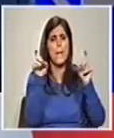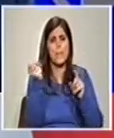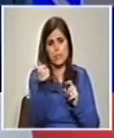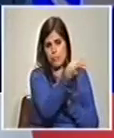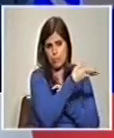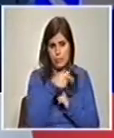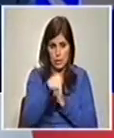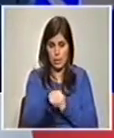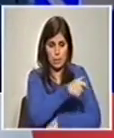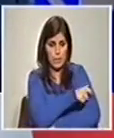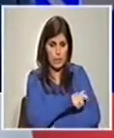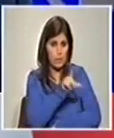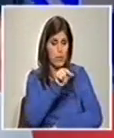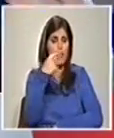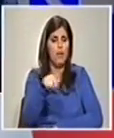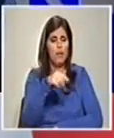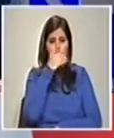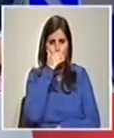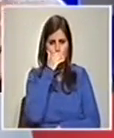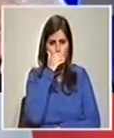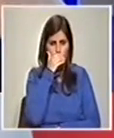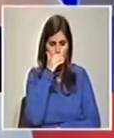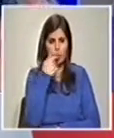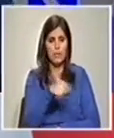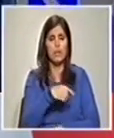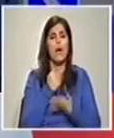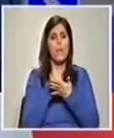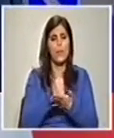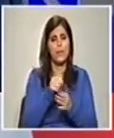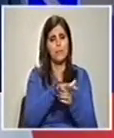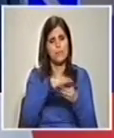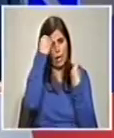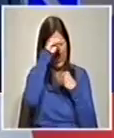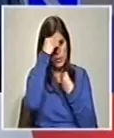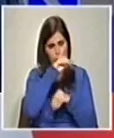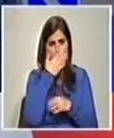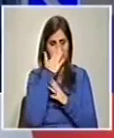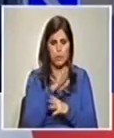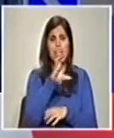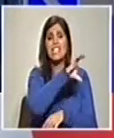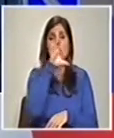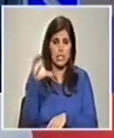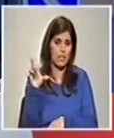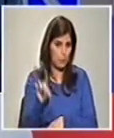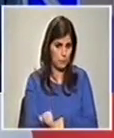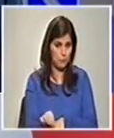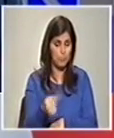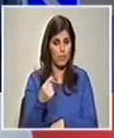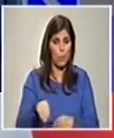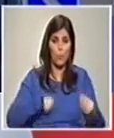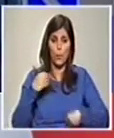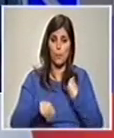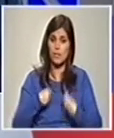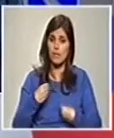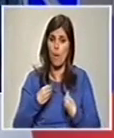também têm. Temos apoios na área da educação, por exemplo, da ciência. No fundo, temos uma preocupação